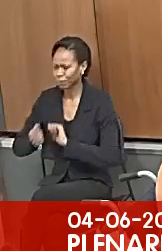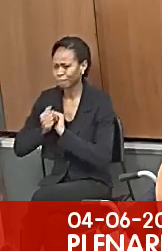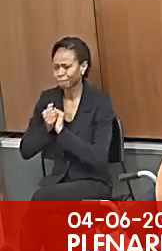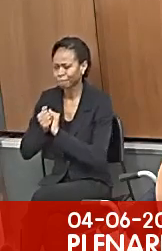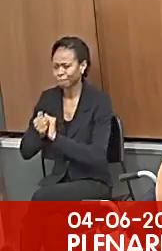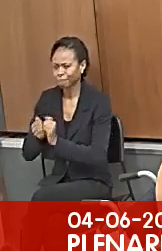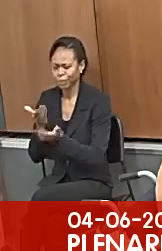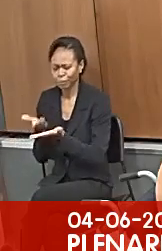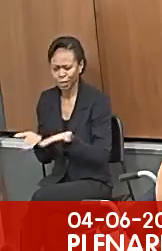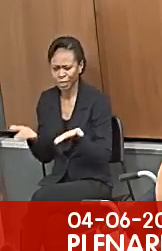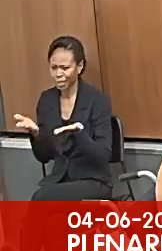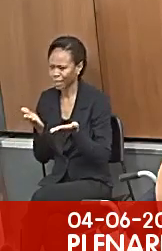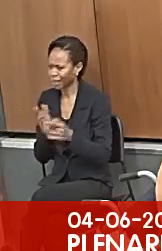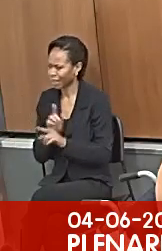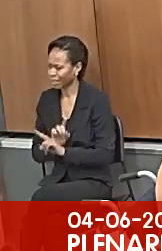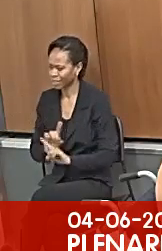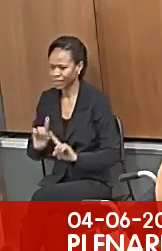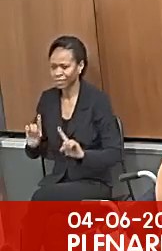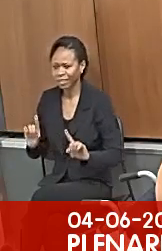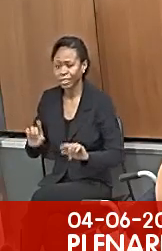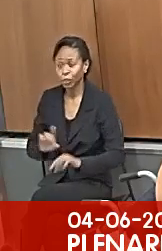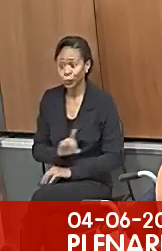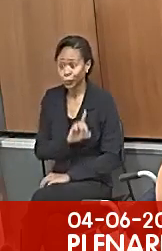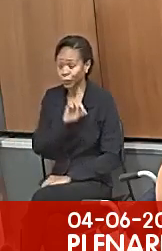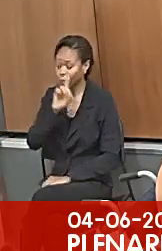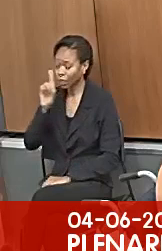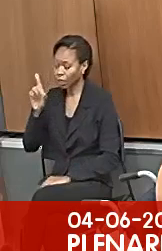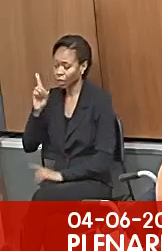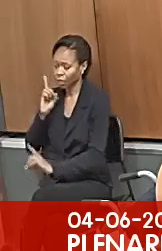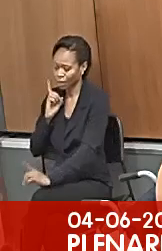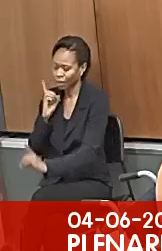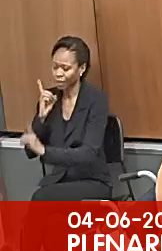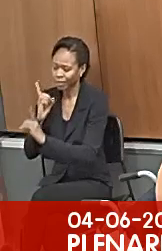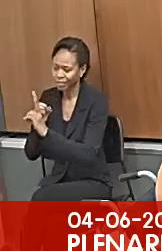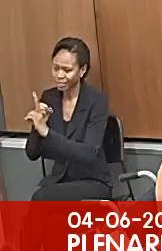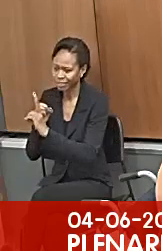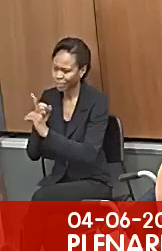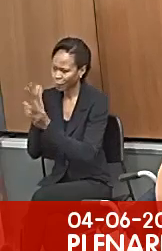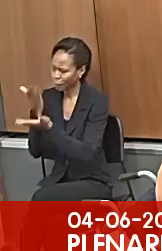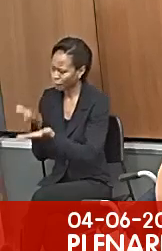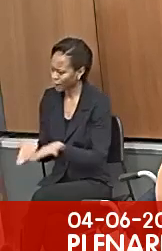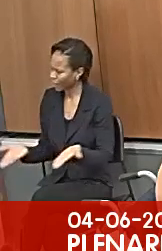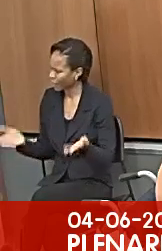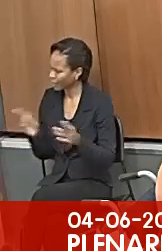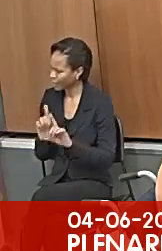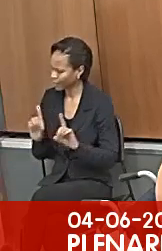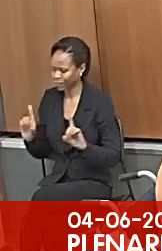perder. Quando eu te encontrar, não vou mais te